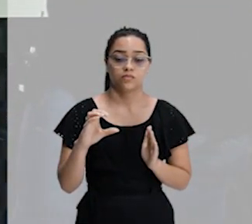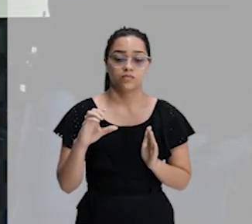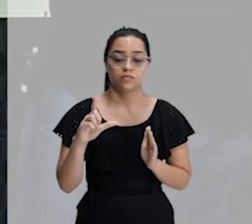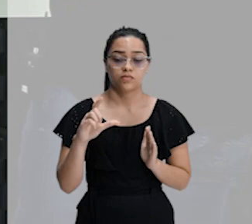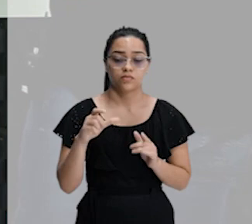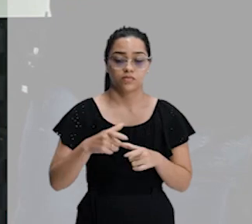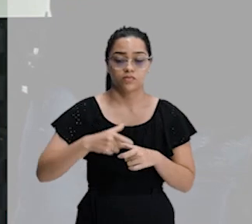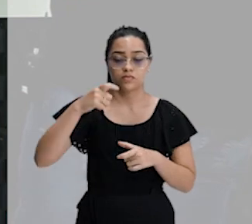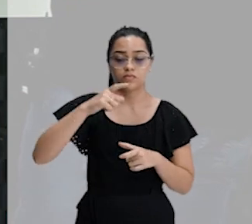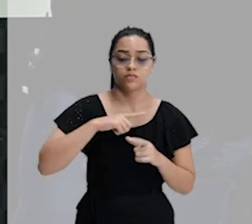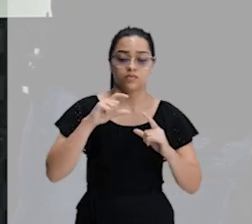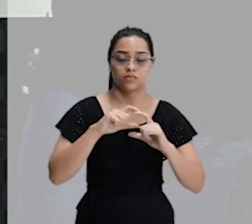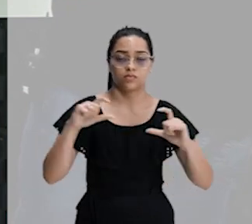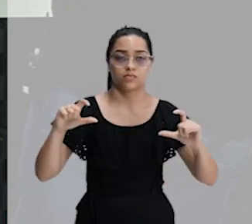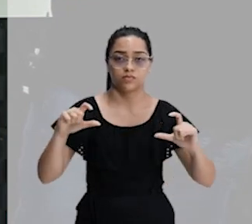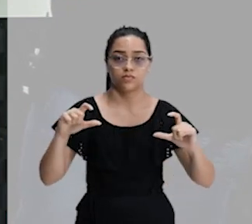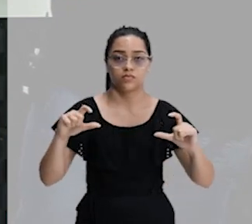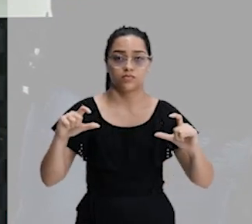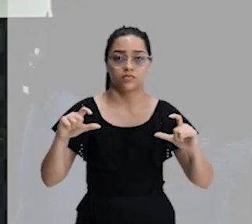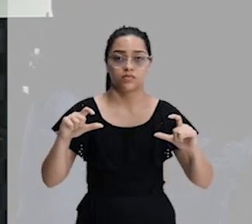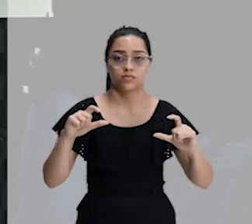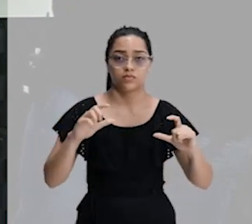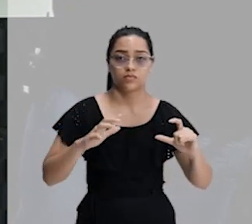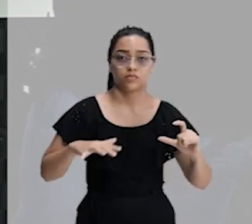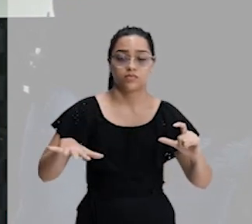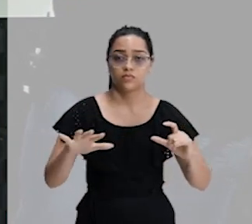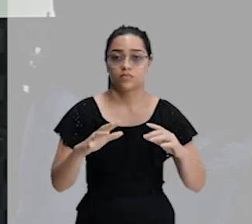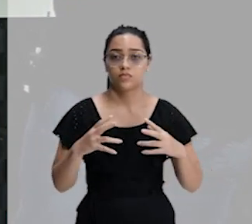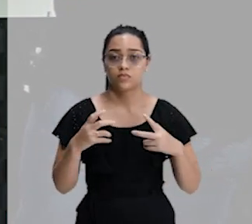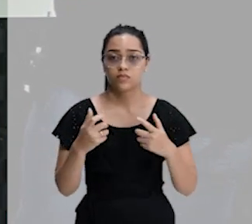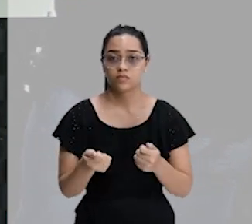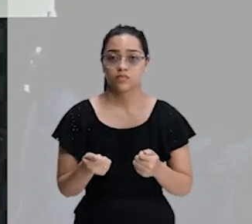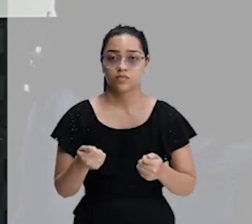é dado pela fórmula área total.